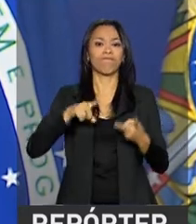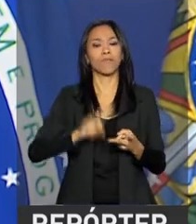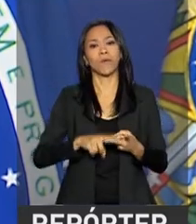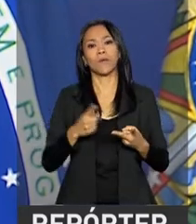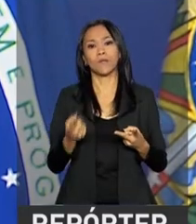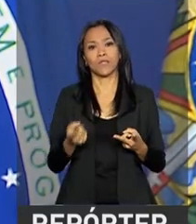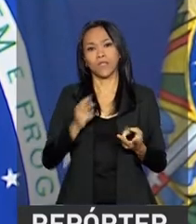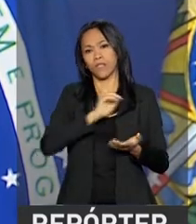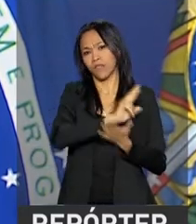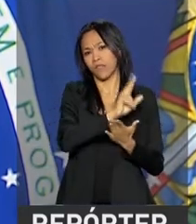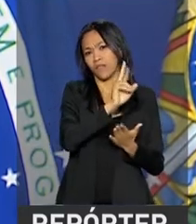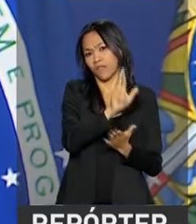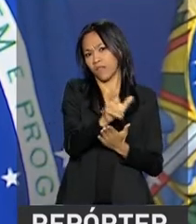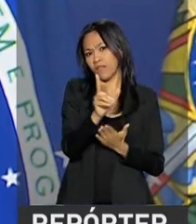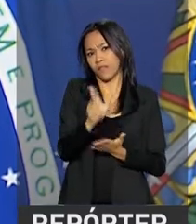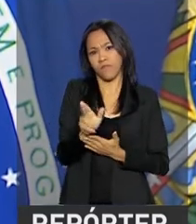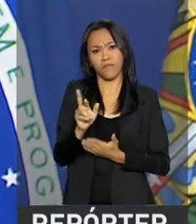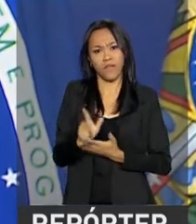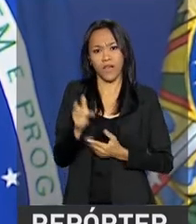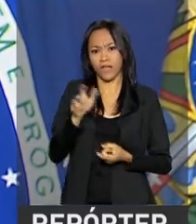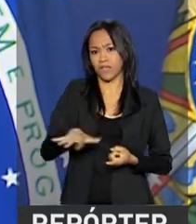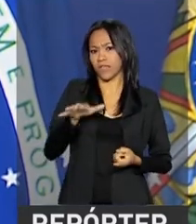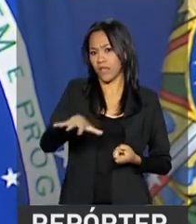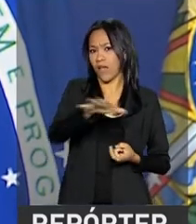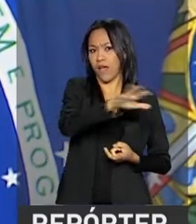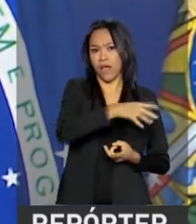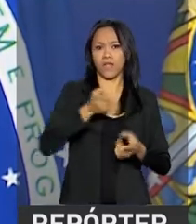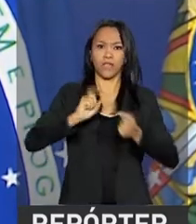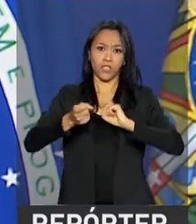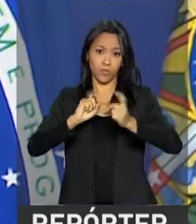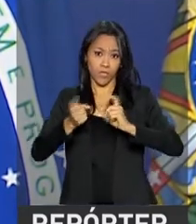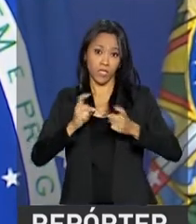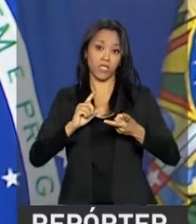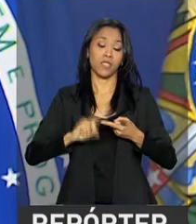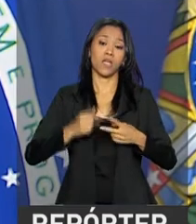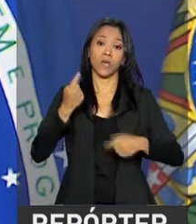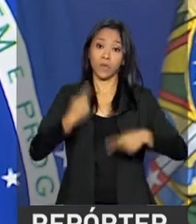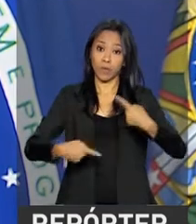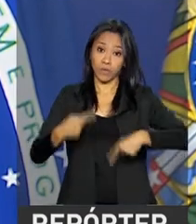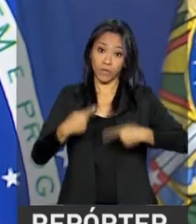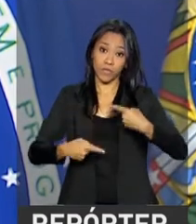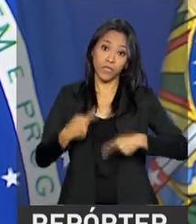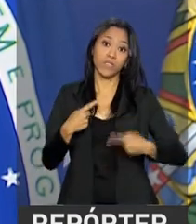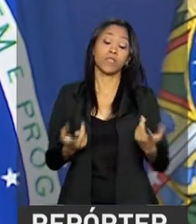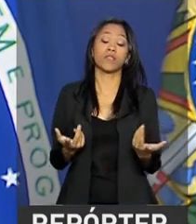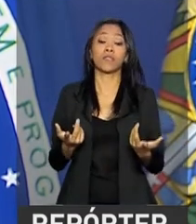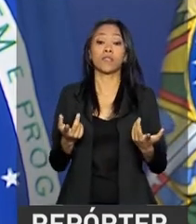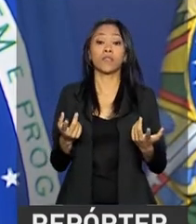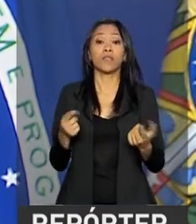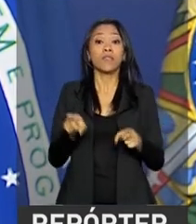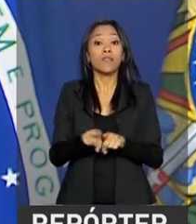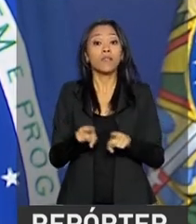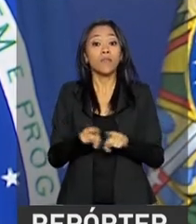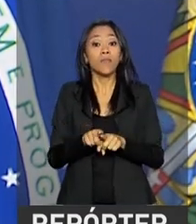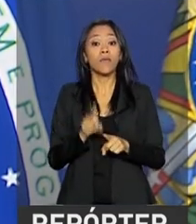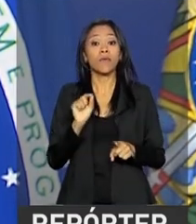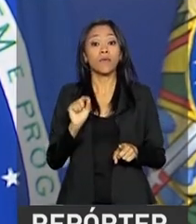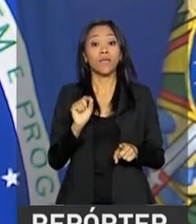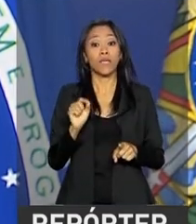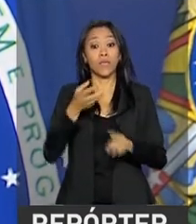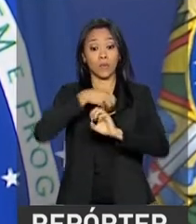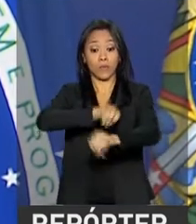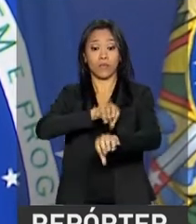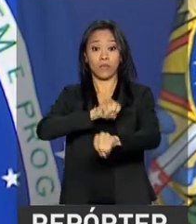áreas governamentais na administração da política em função precisamente é da